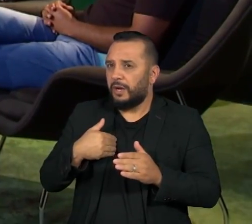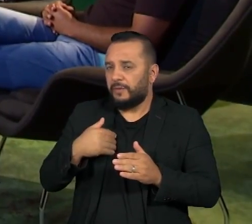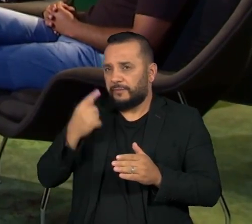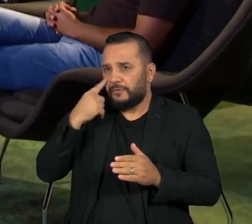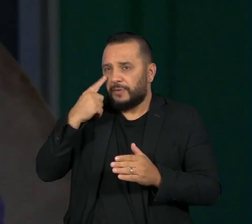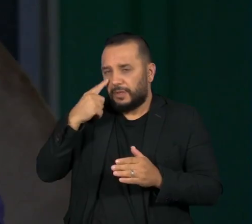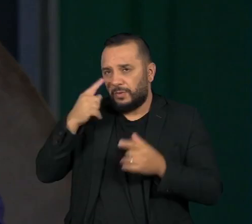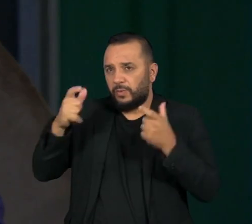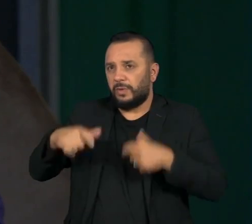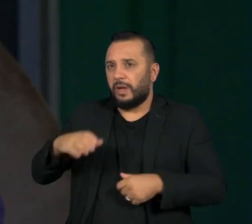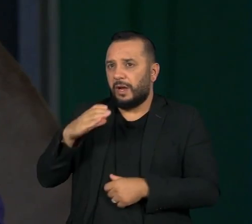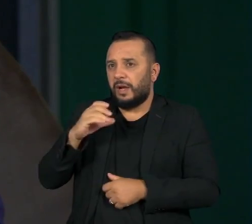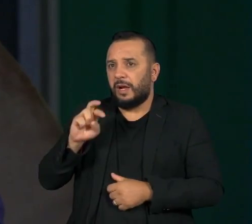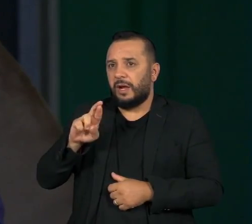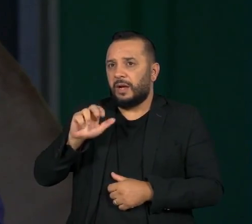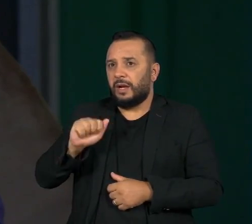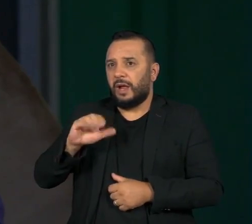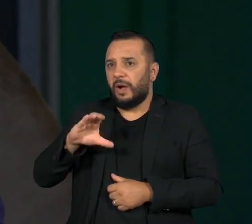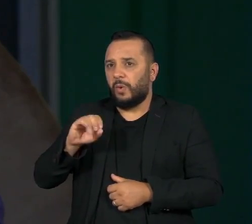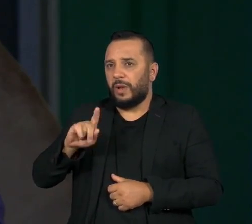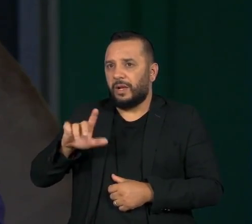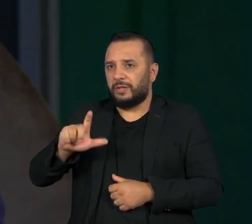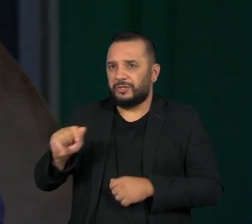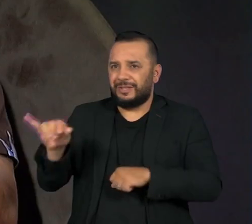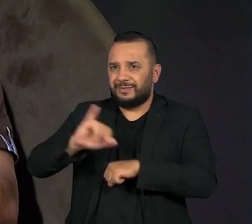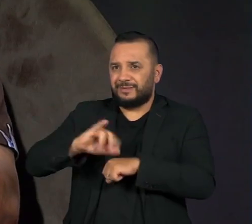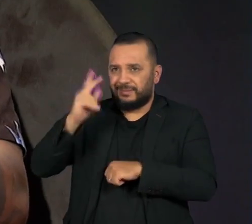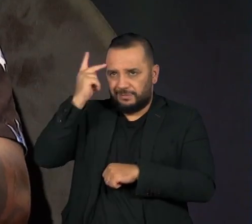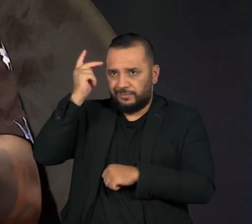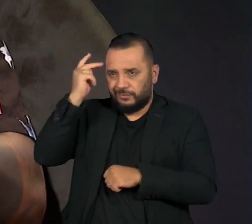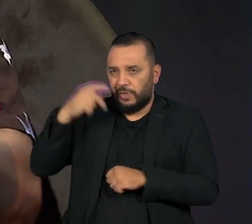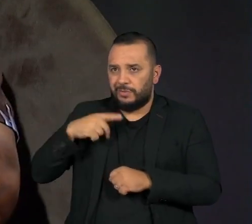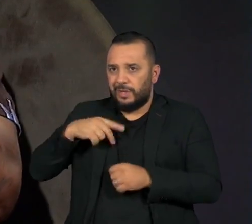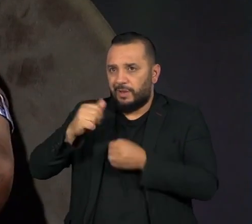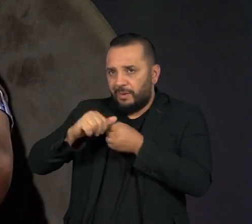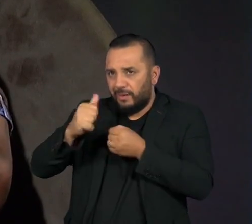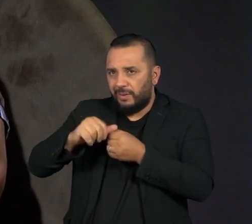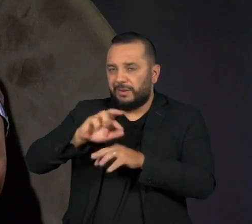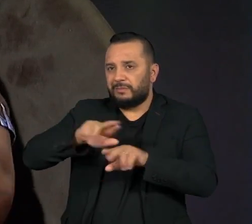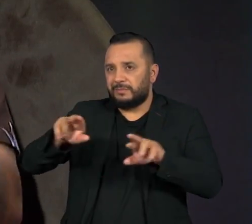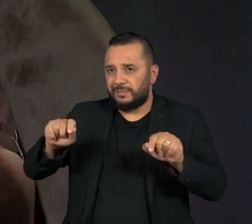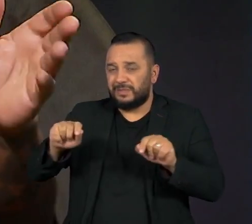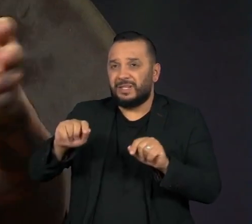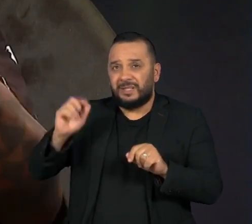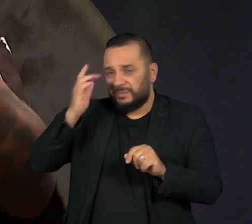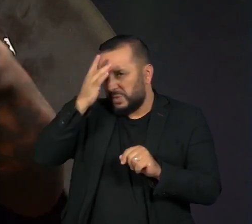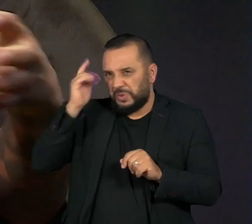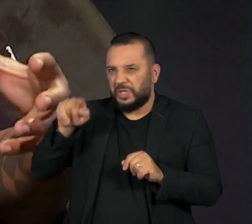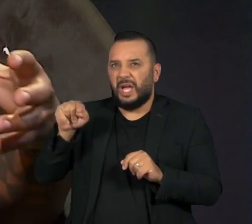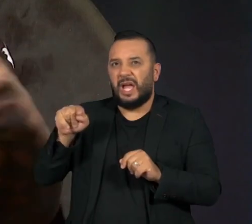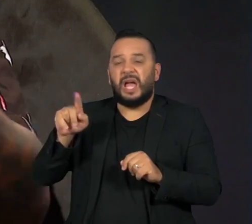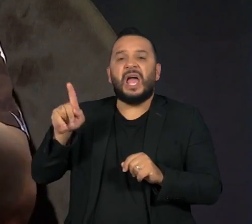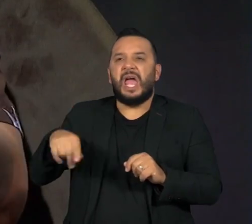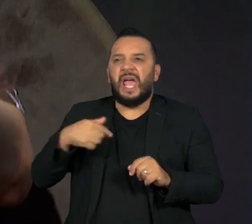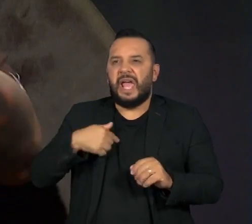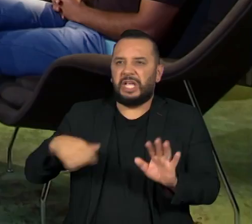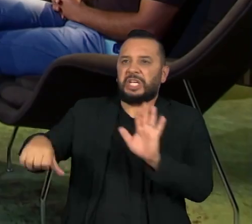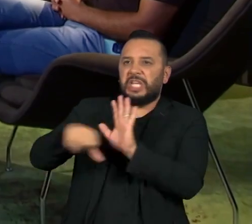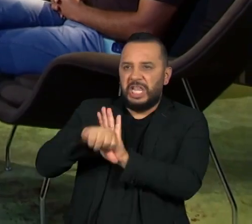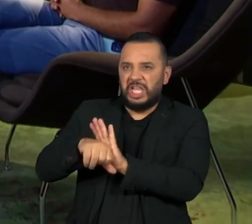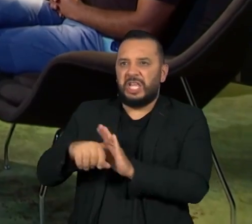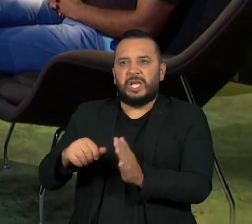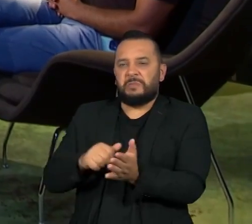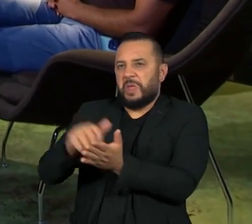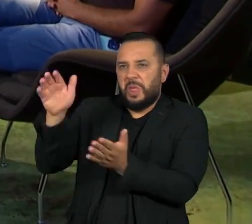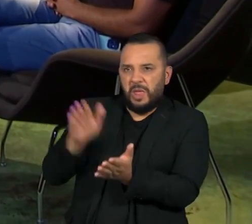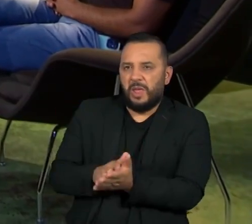Cracolândia. Sim. Ao invés de criminalizar e tratar como uma questão de segurança pública, é entender e tratar, humanizar aquelas pessoas e